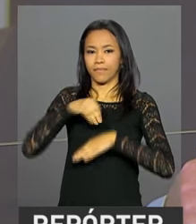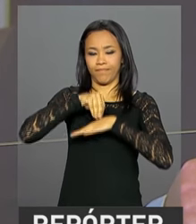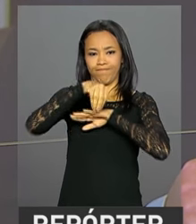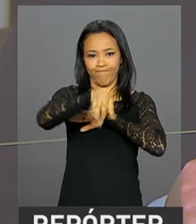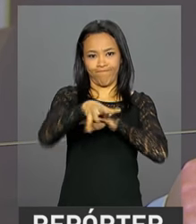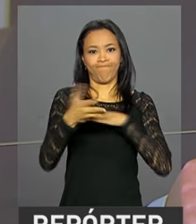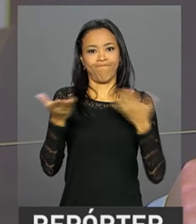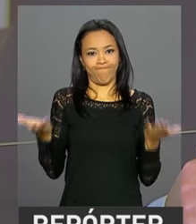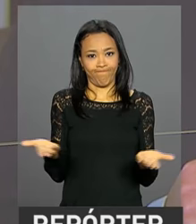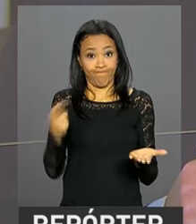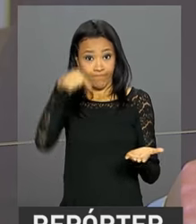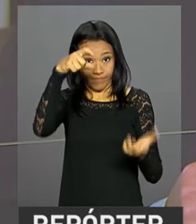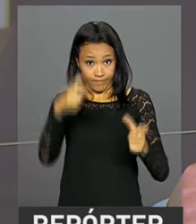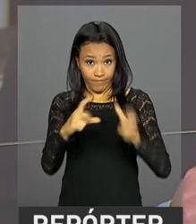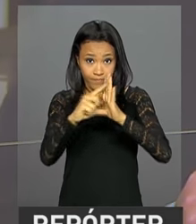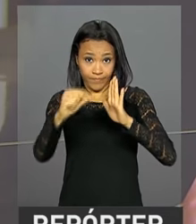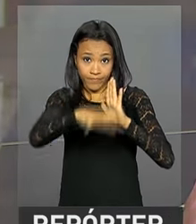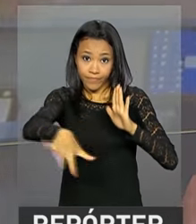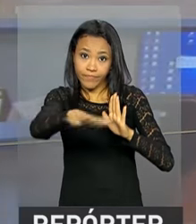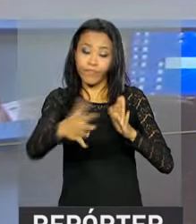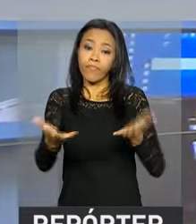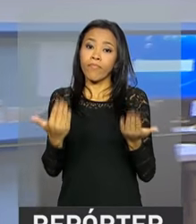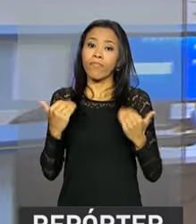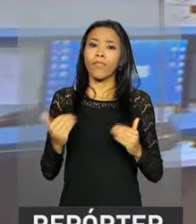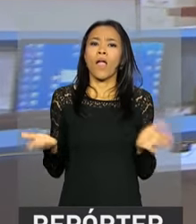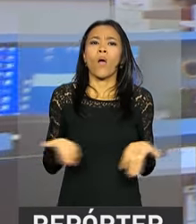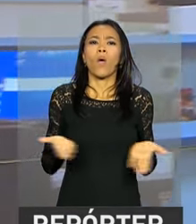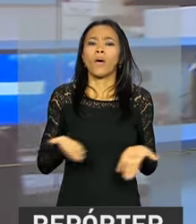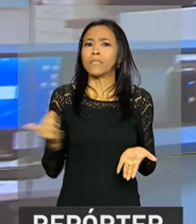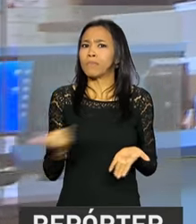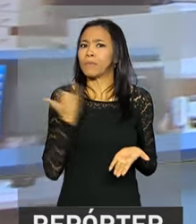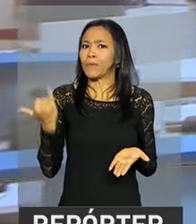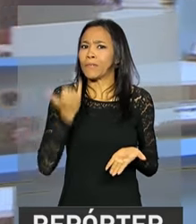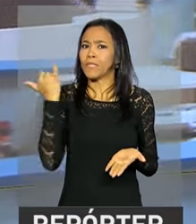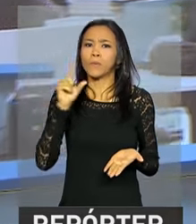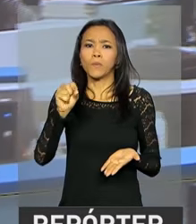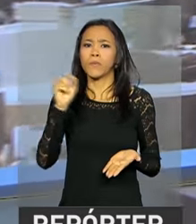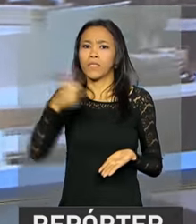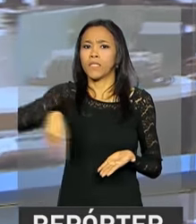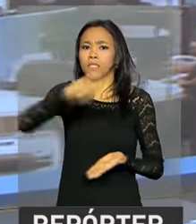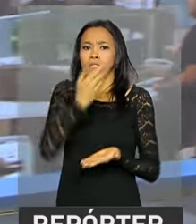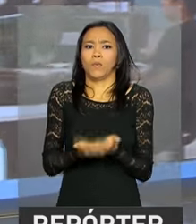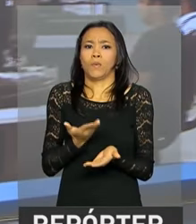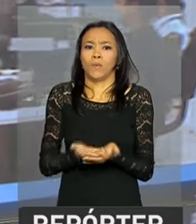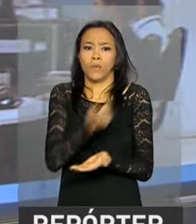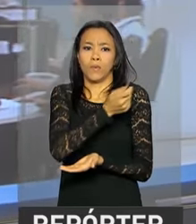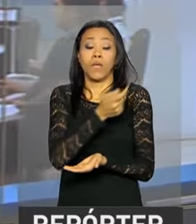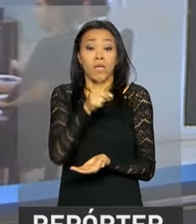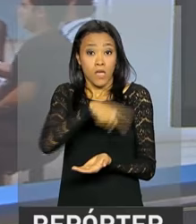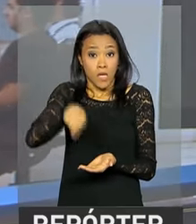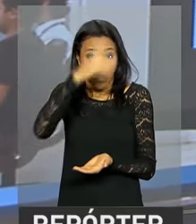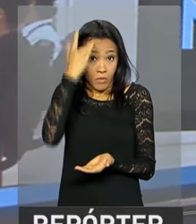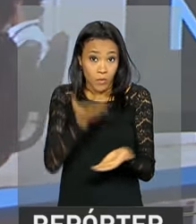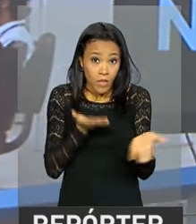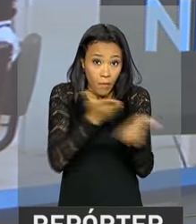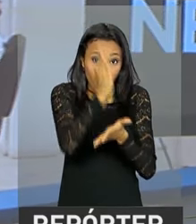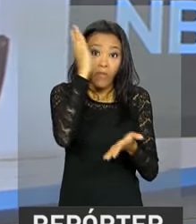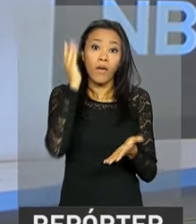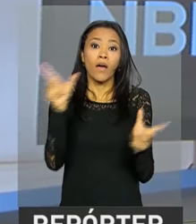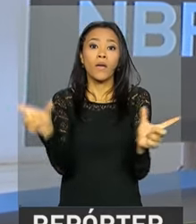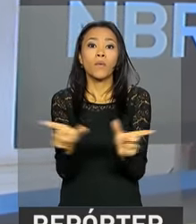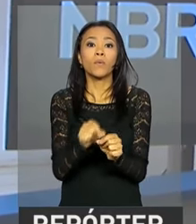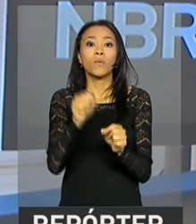informações aí do Palácio do Planalto. E agora, informação importante para os estudantes. Os candidatos aprovados no sistema de seleção